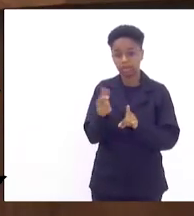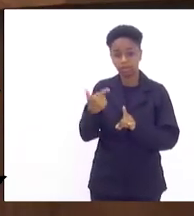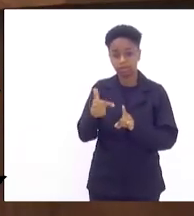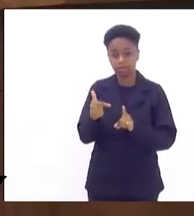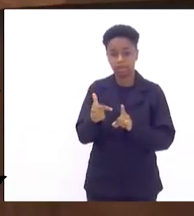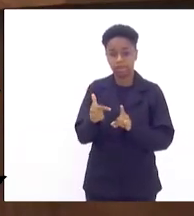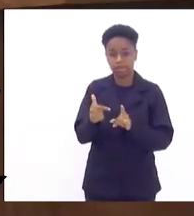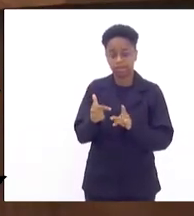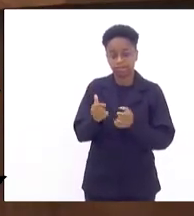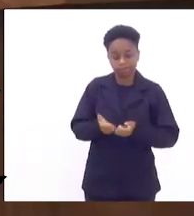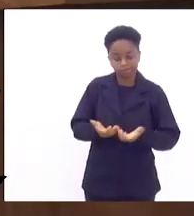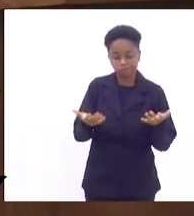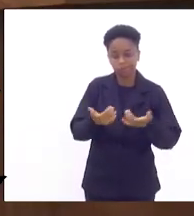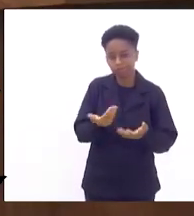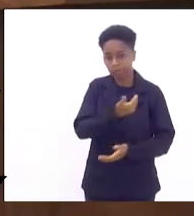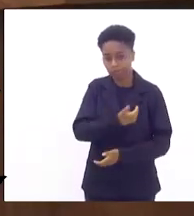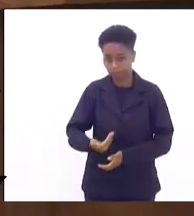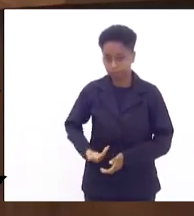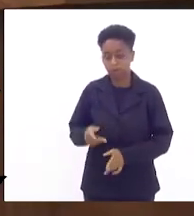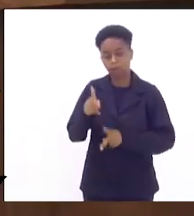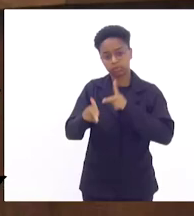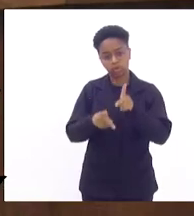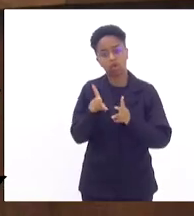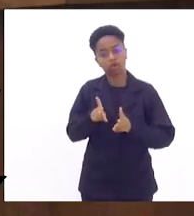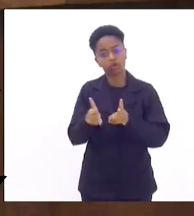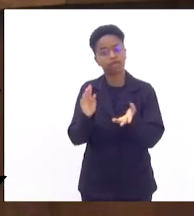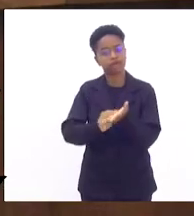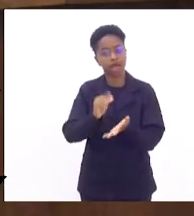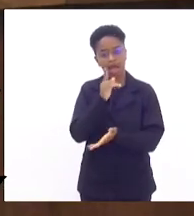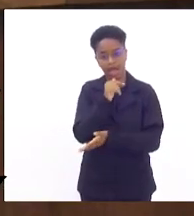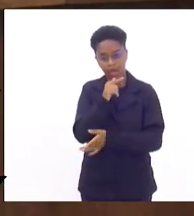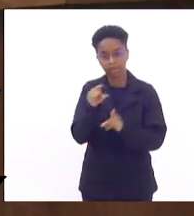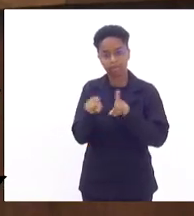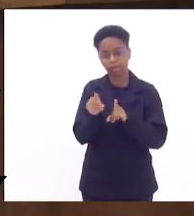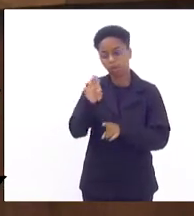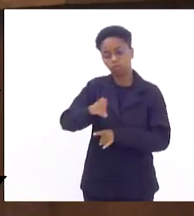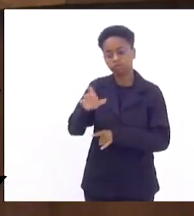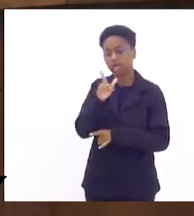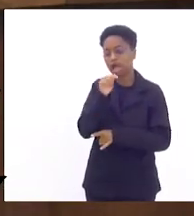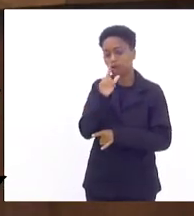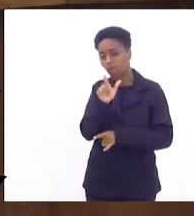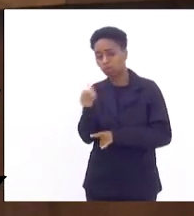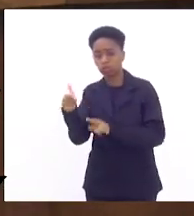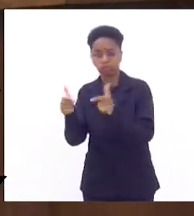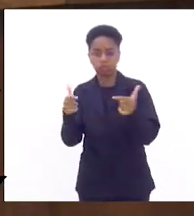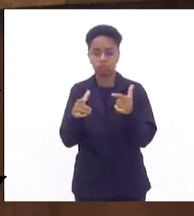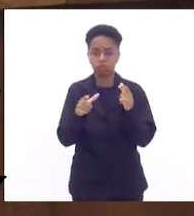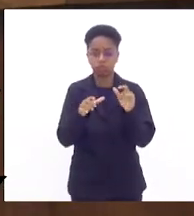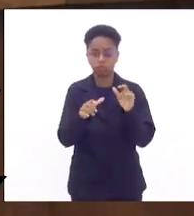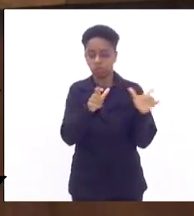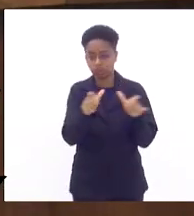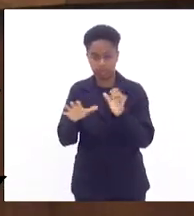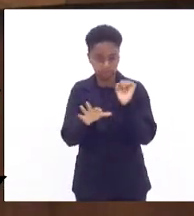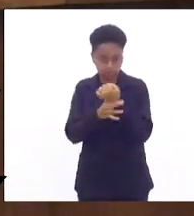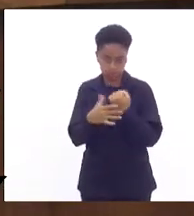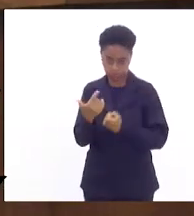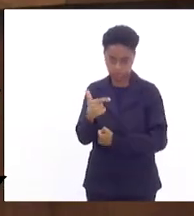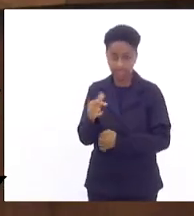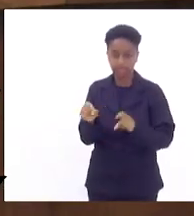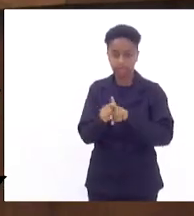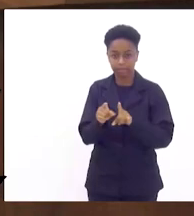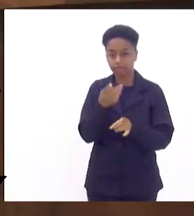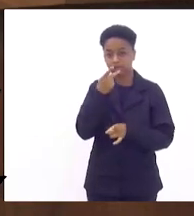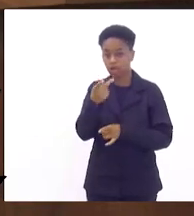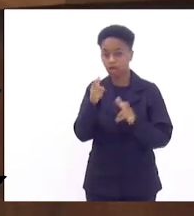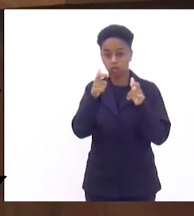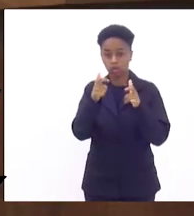a população vai continuar furtando água, vai consumir água de fontes alternativas não seguras. E, para fechar, o meu colega citou aqui as áreas